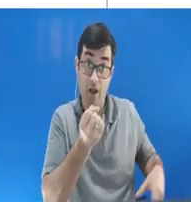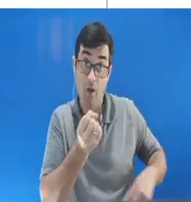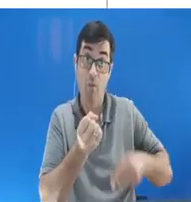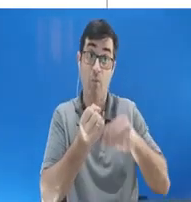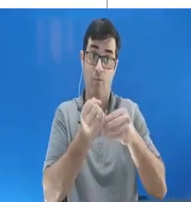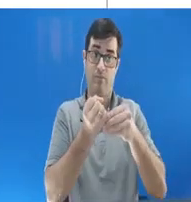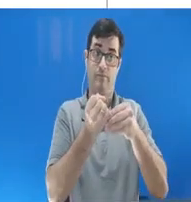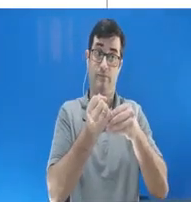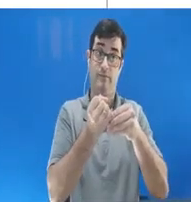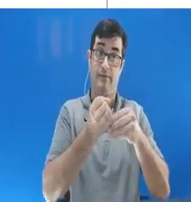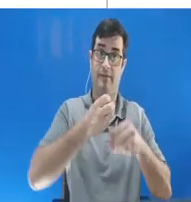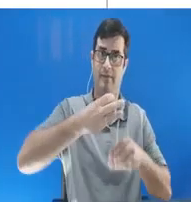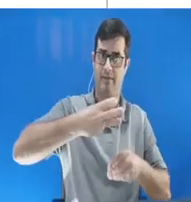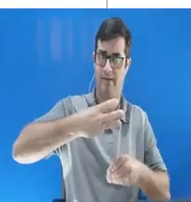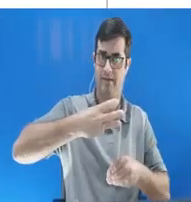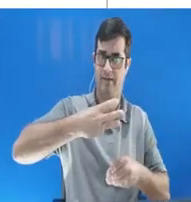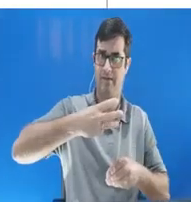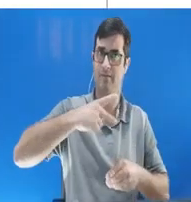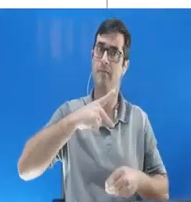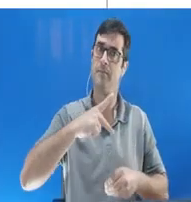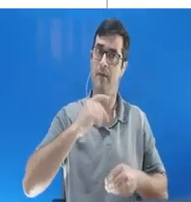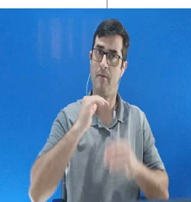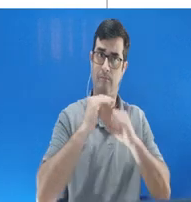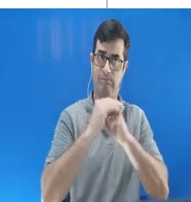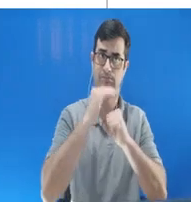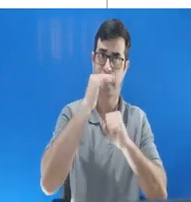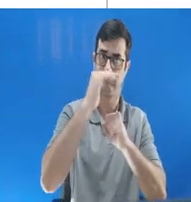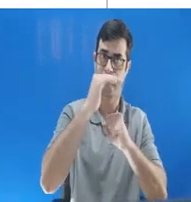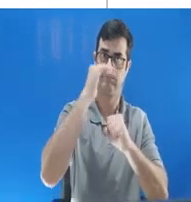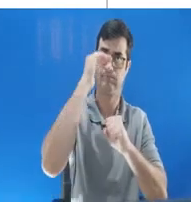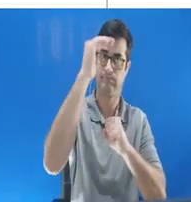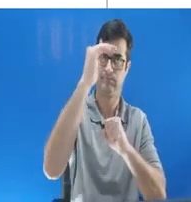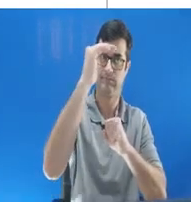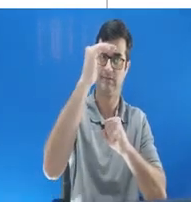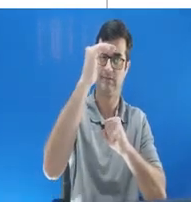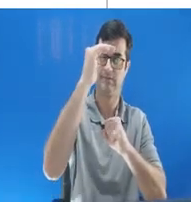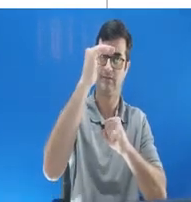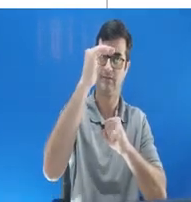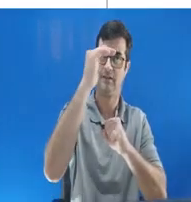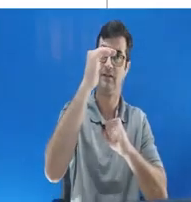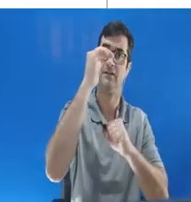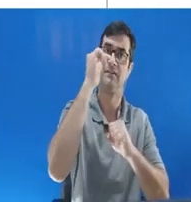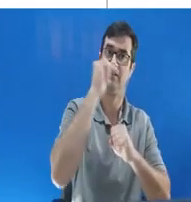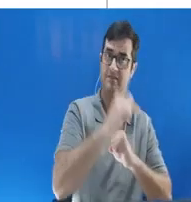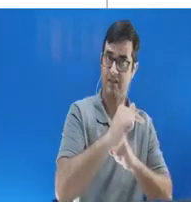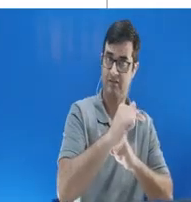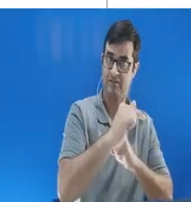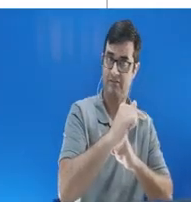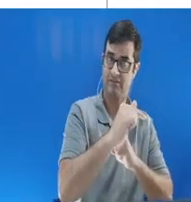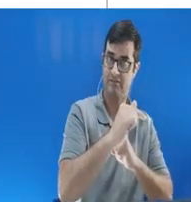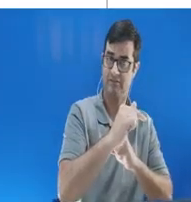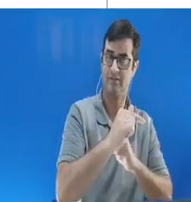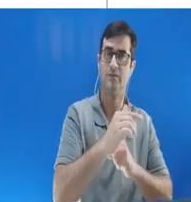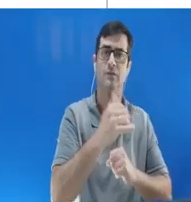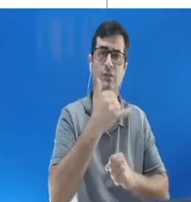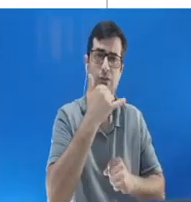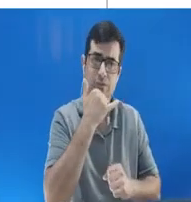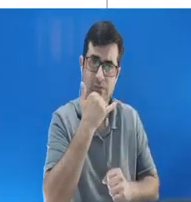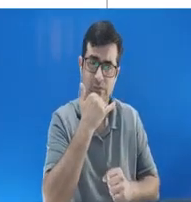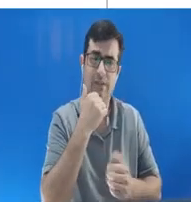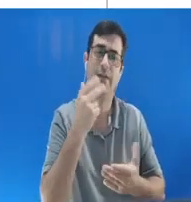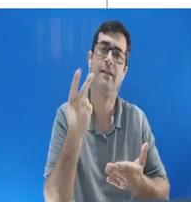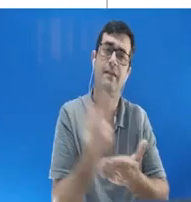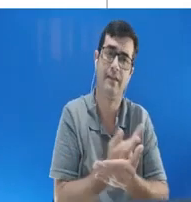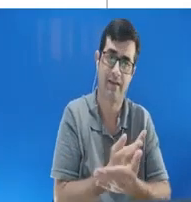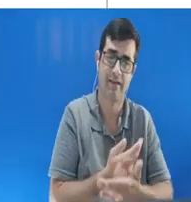para o orbital 3p, né? Formando 3p7. Né? Desculpa,